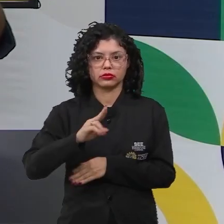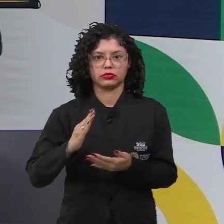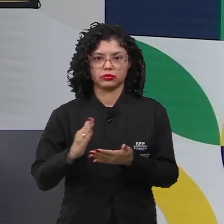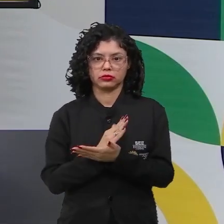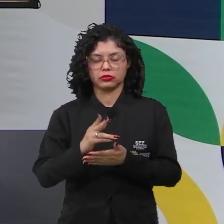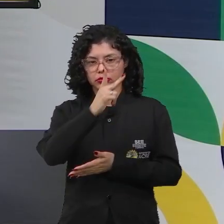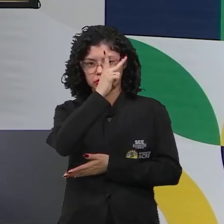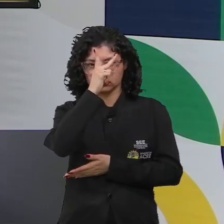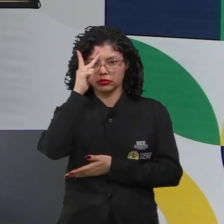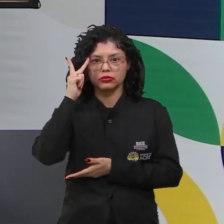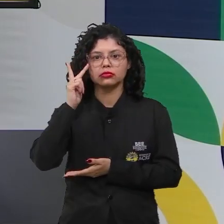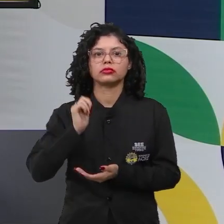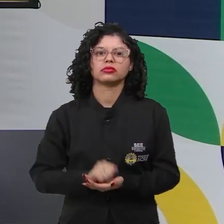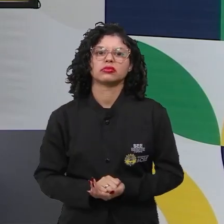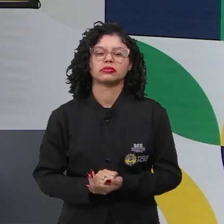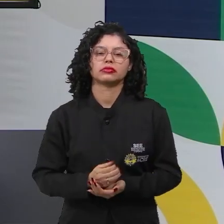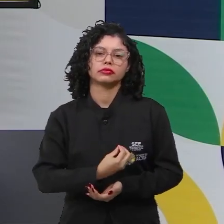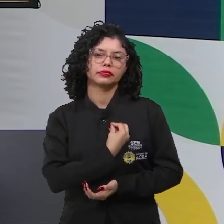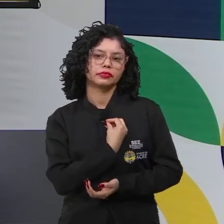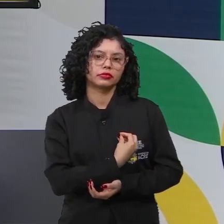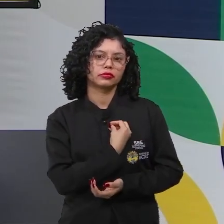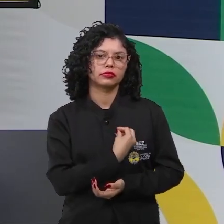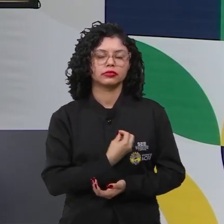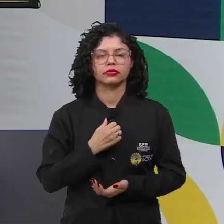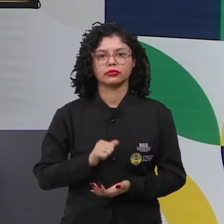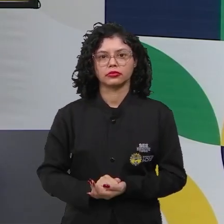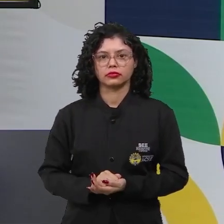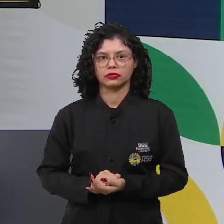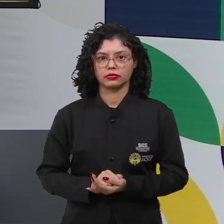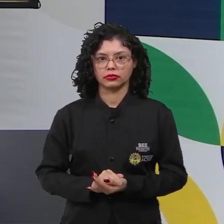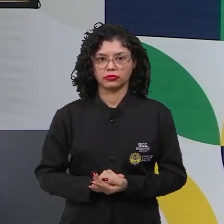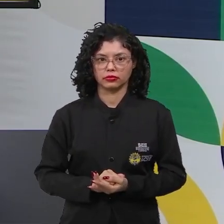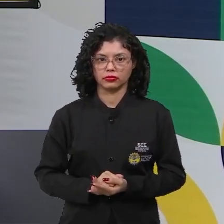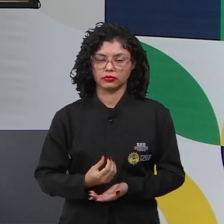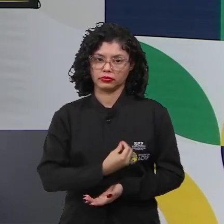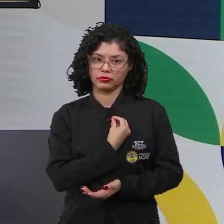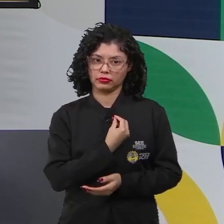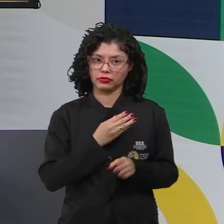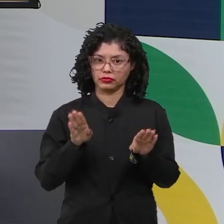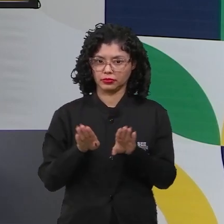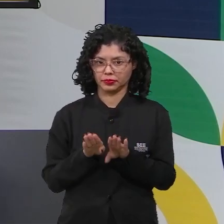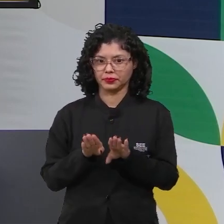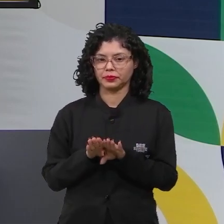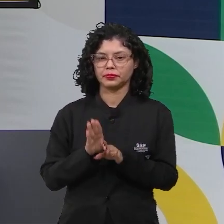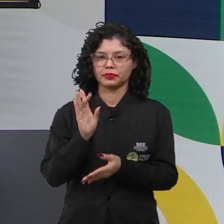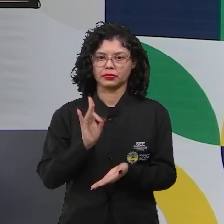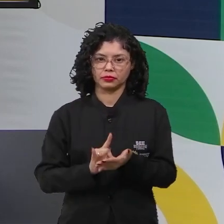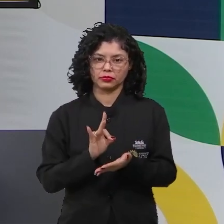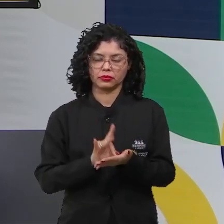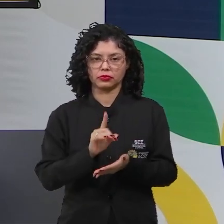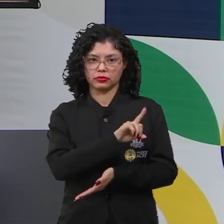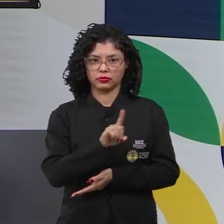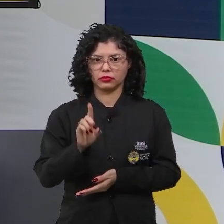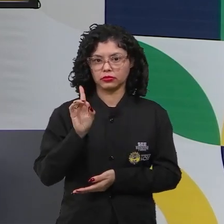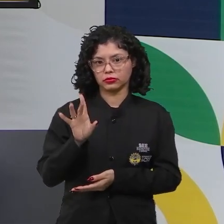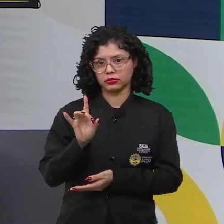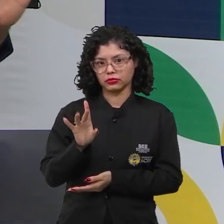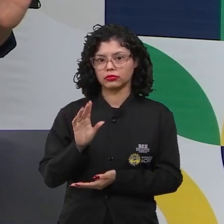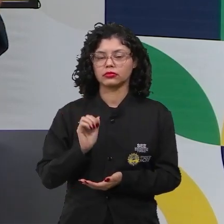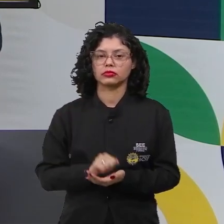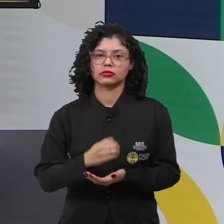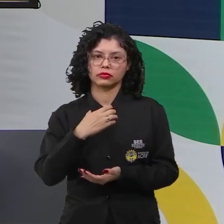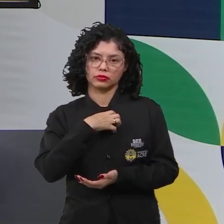a pessoa esteja presente e vivente, né? Vivenciando, de fato. Não apenas integrada no sentido